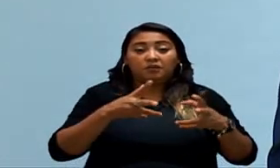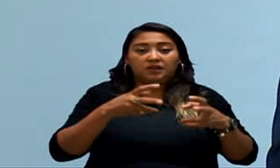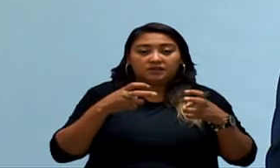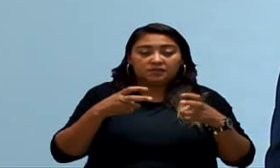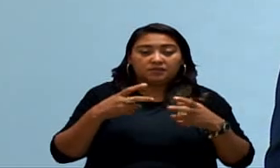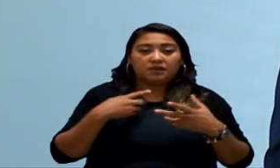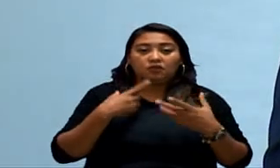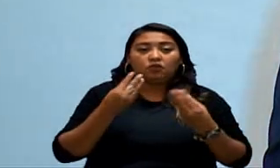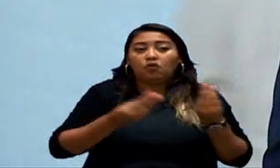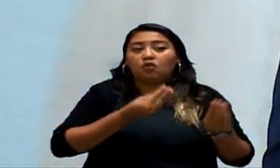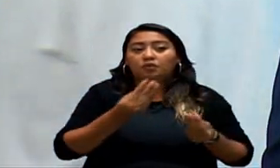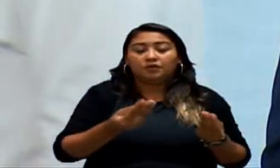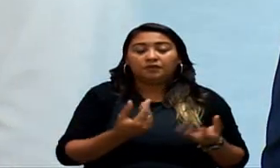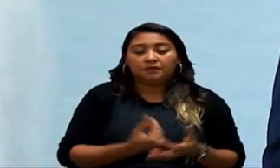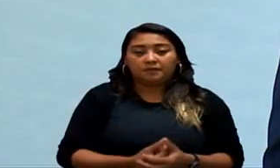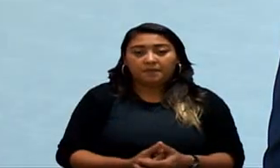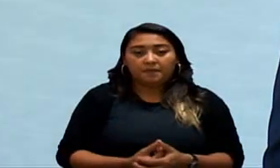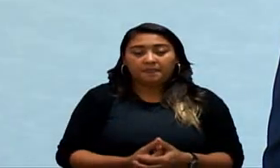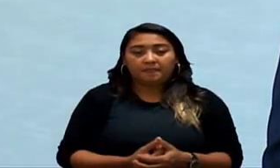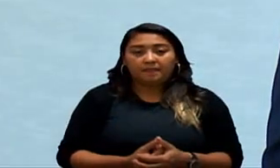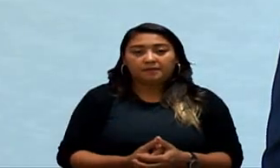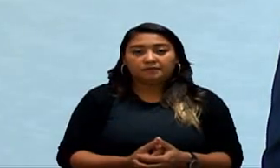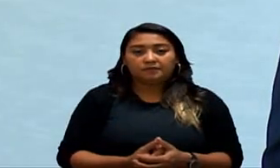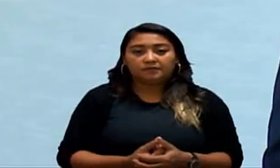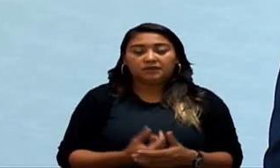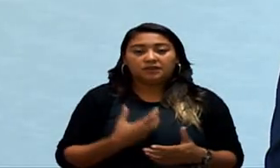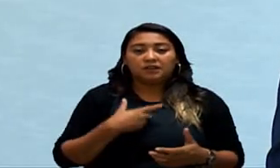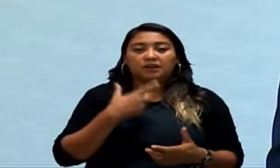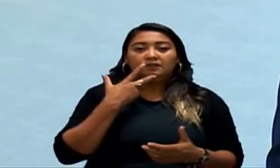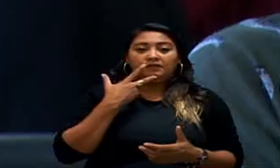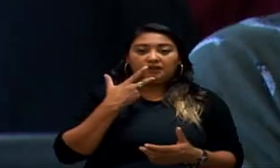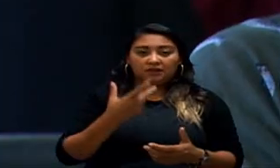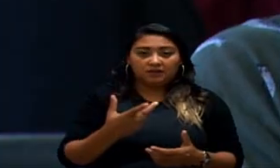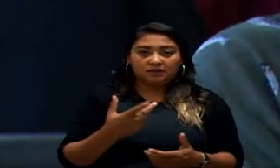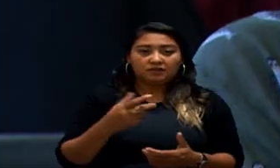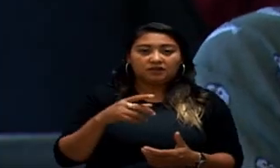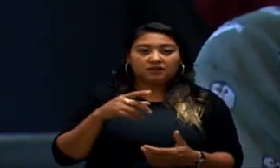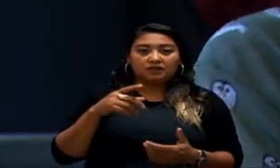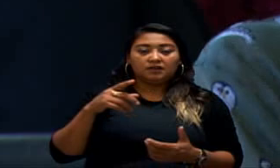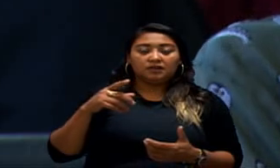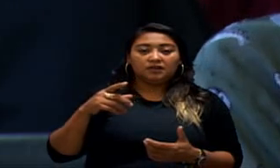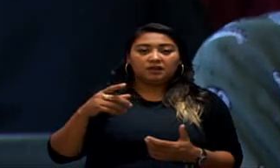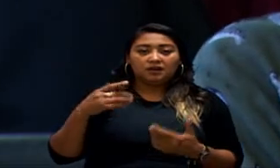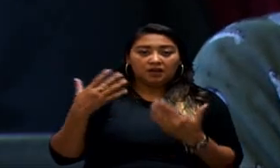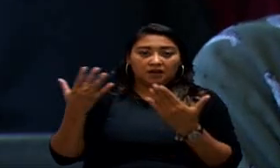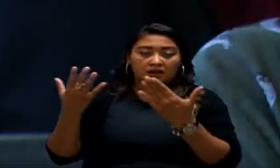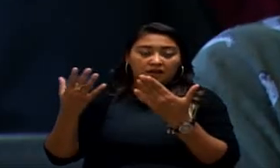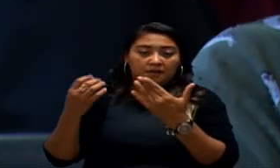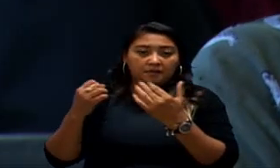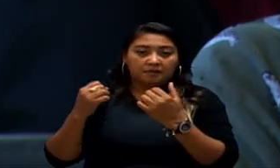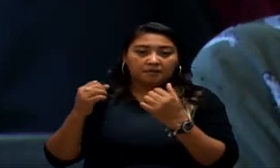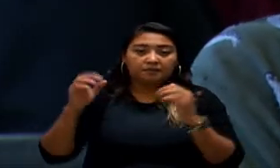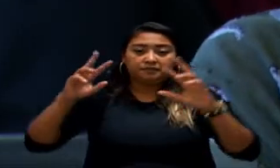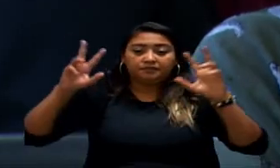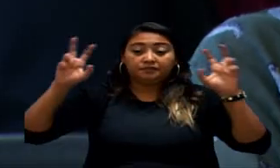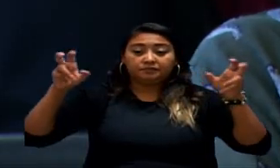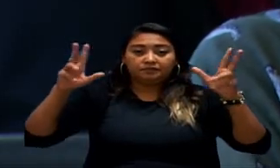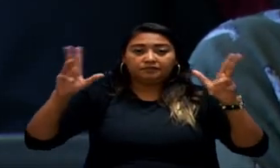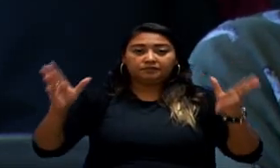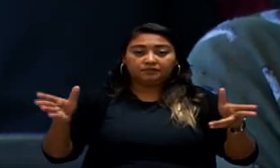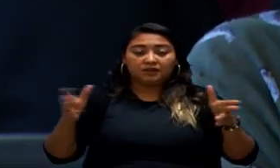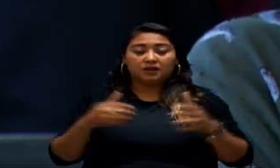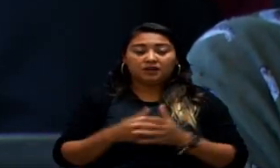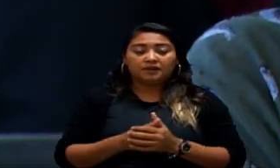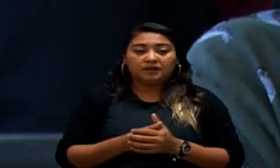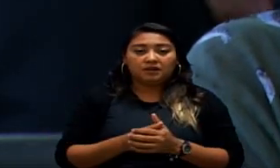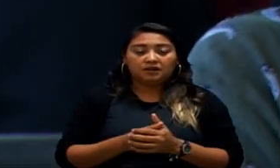não tem nem como usar isso como... Não, eu estou dizendo que, assim, abre parâmetros, né?